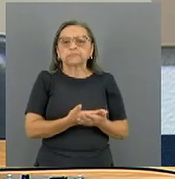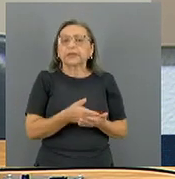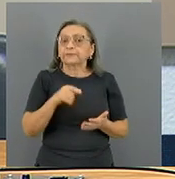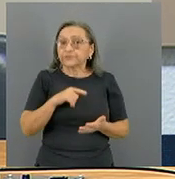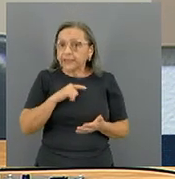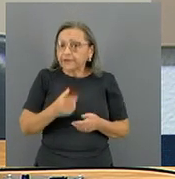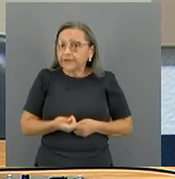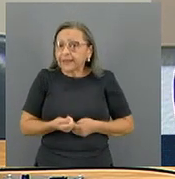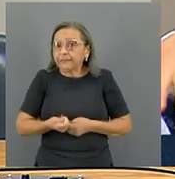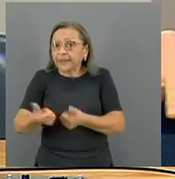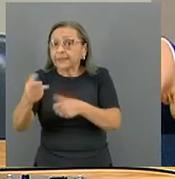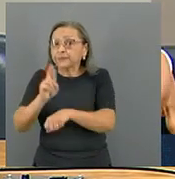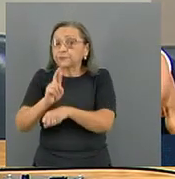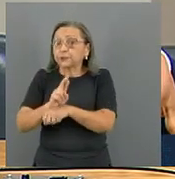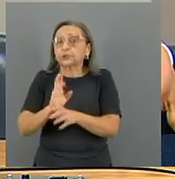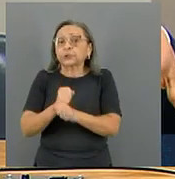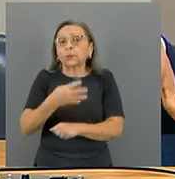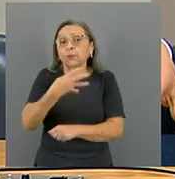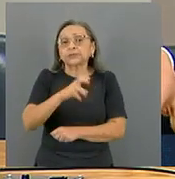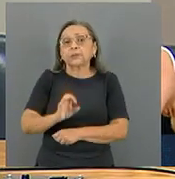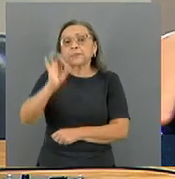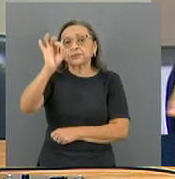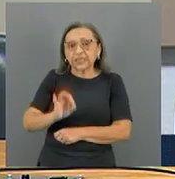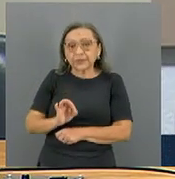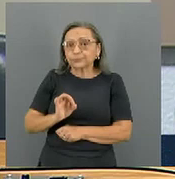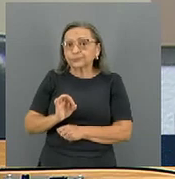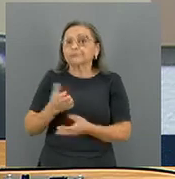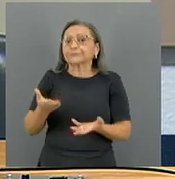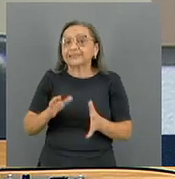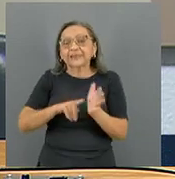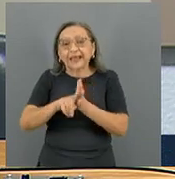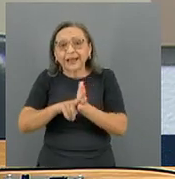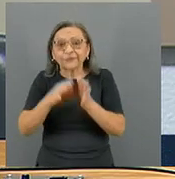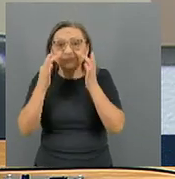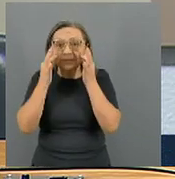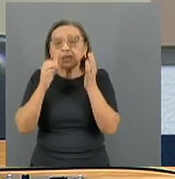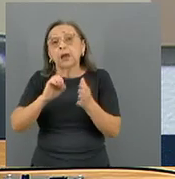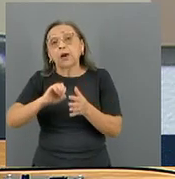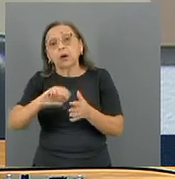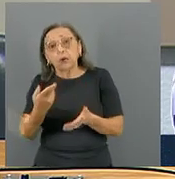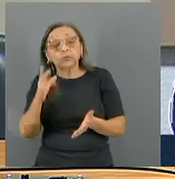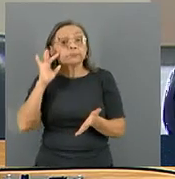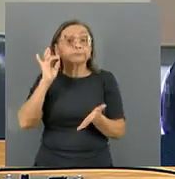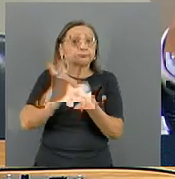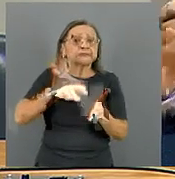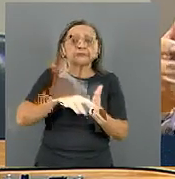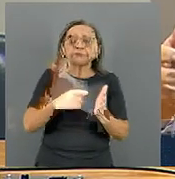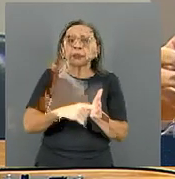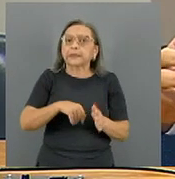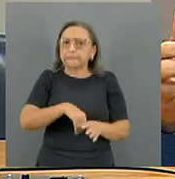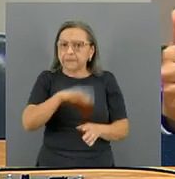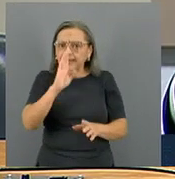liberdades provisórias em 45% das situações, das audiências de custódia. Ou seja, o que isso quer dizer? Que mais